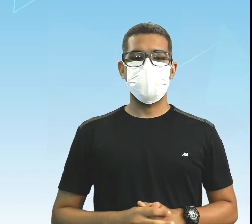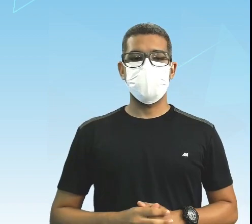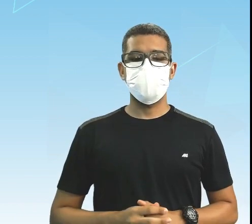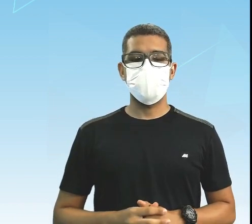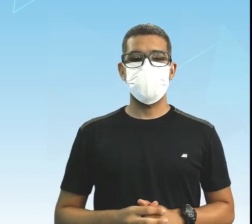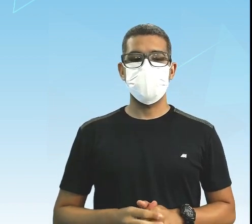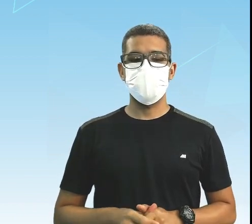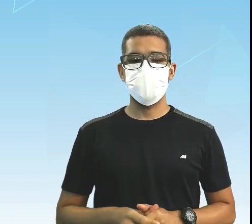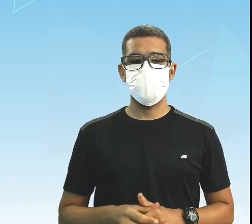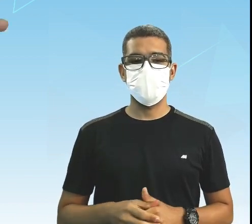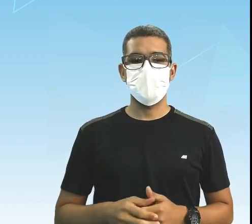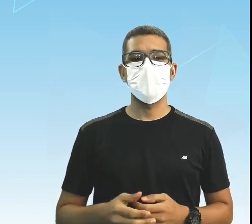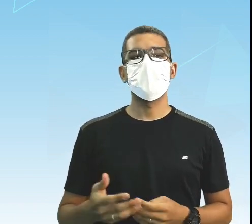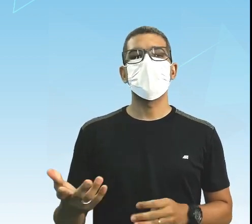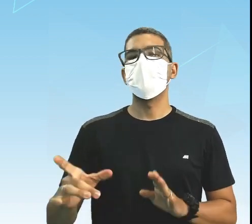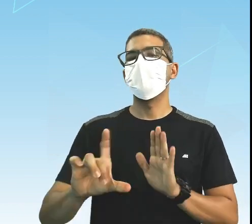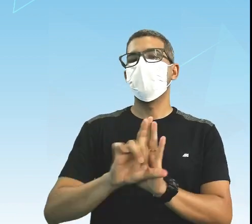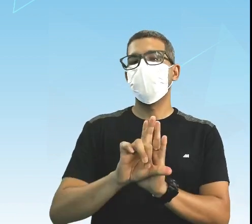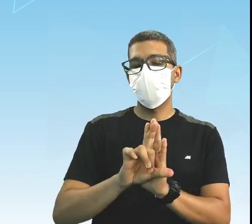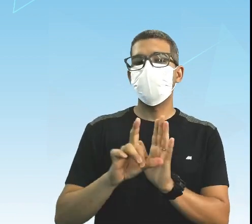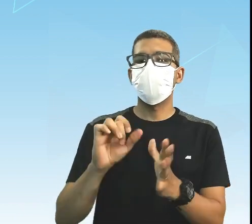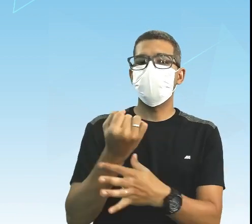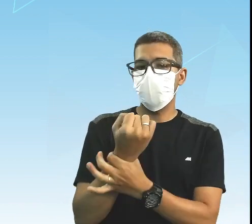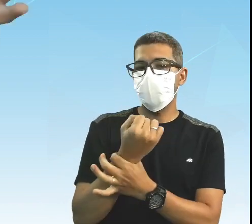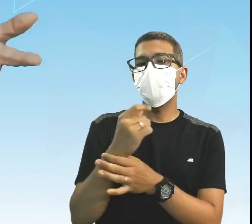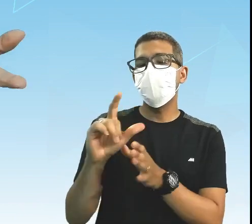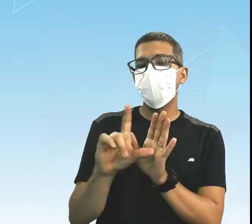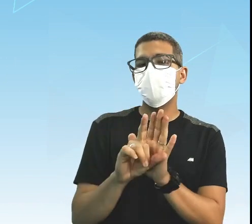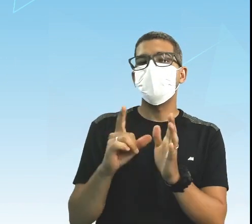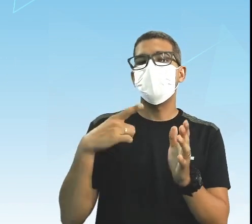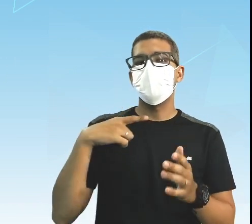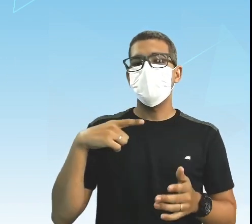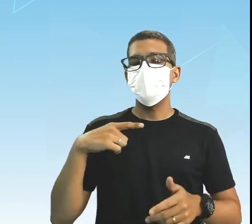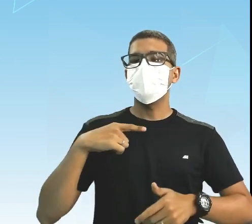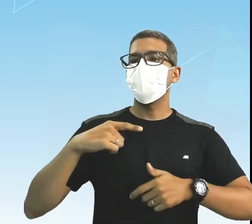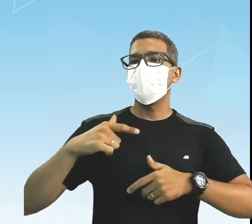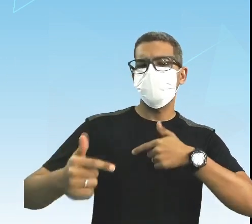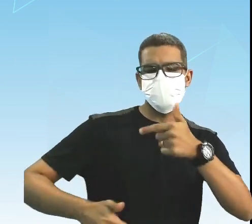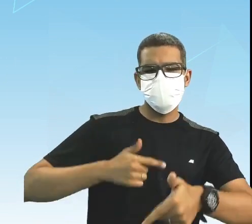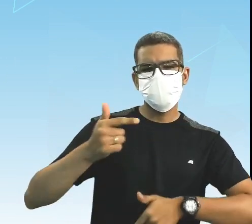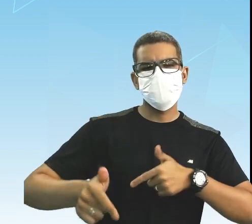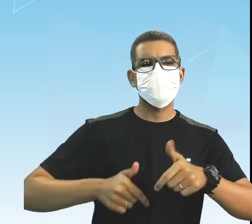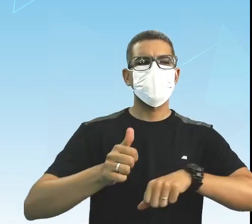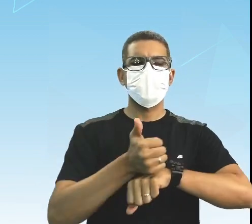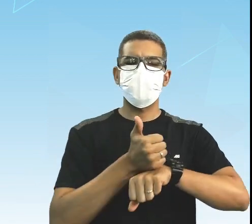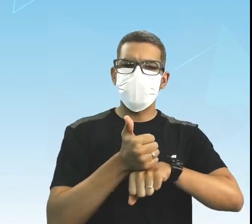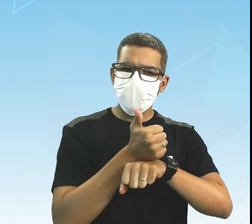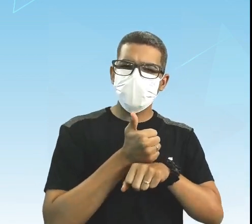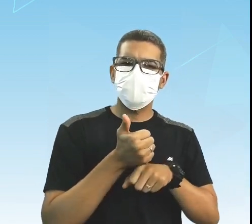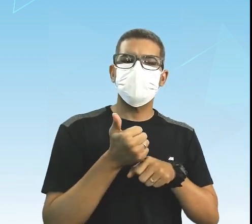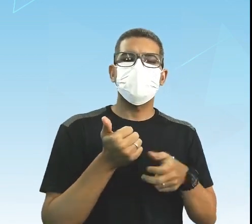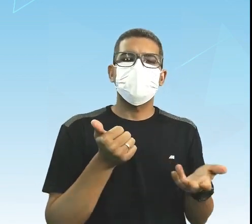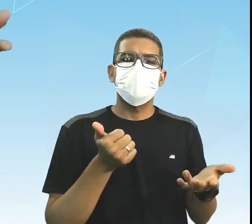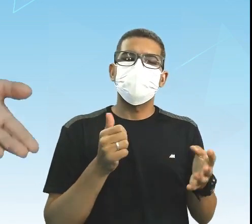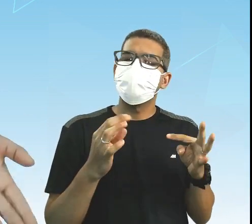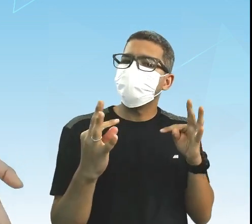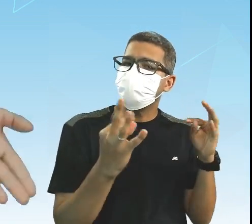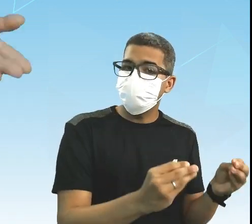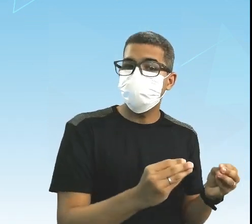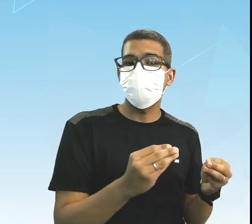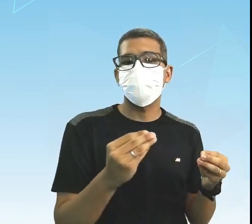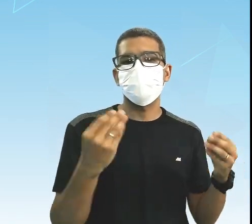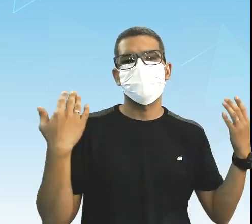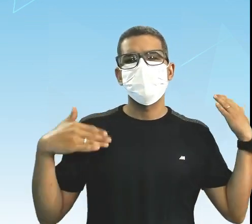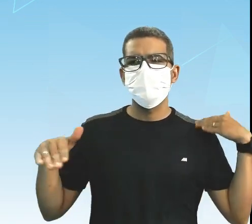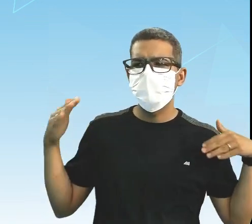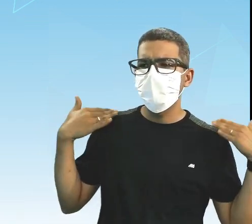área do trabalho, leis, garantir essas leis, funções, profissões. Então, tudo isso também na forma de